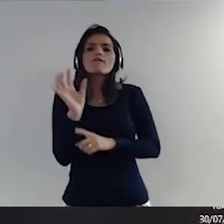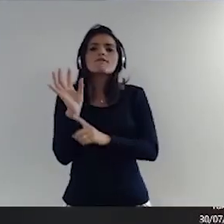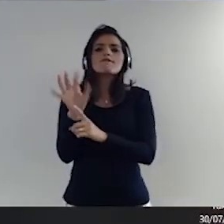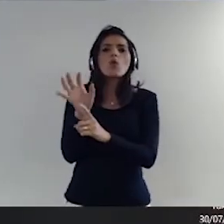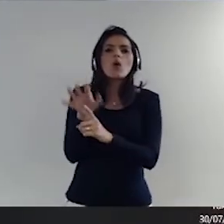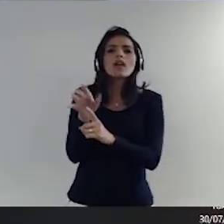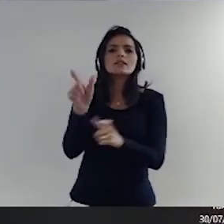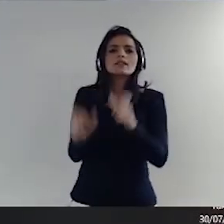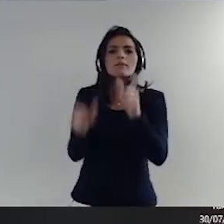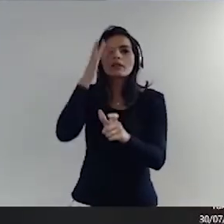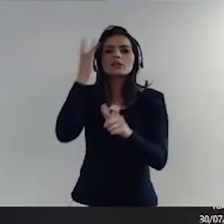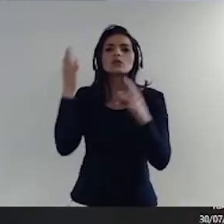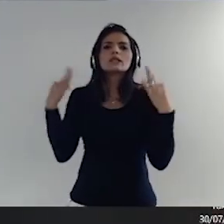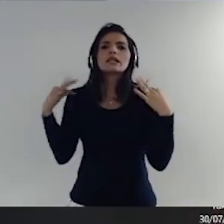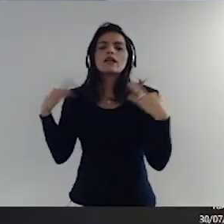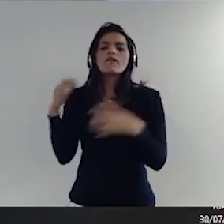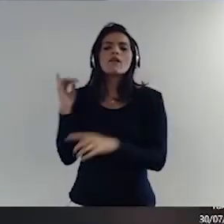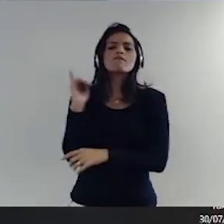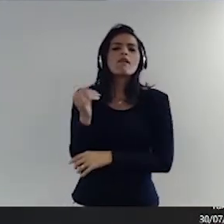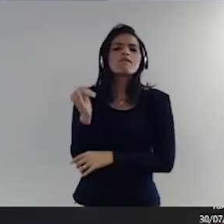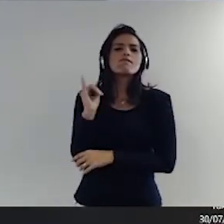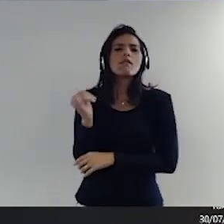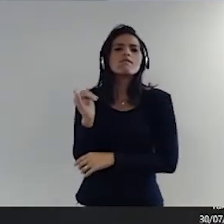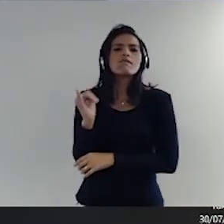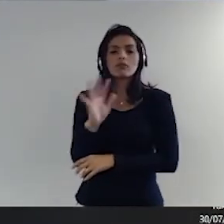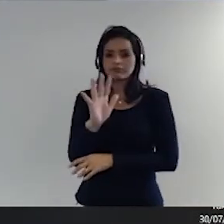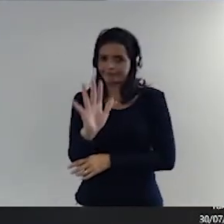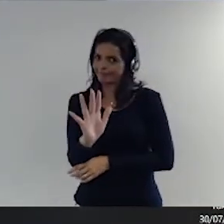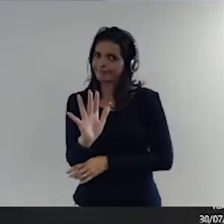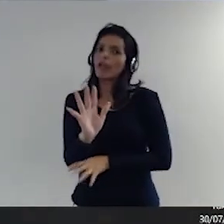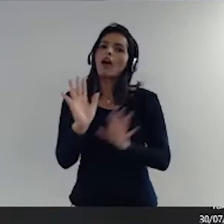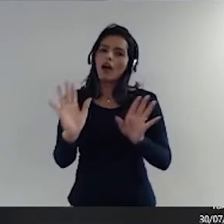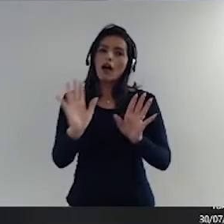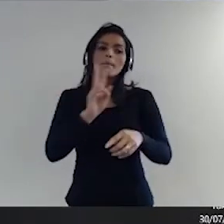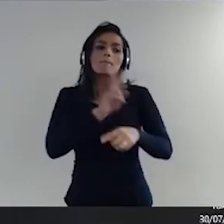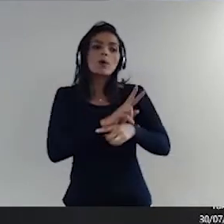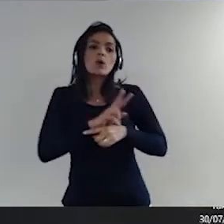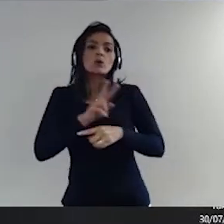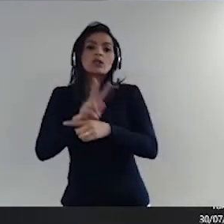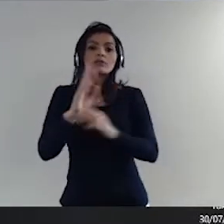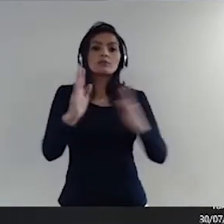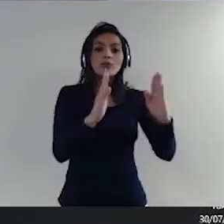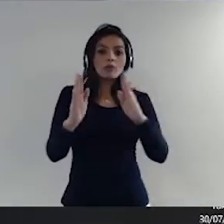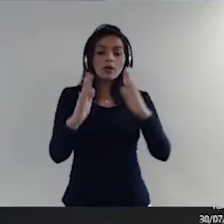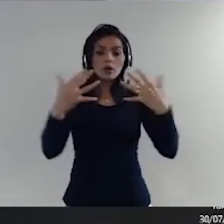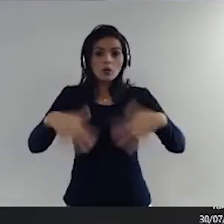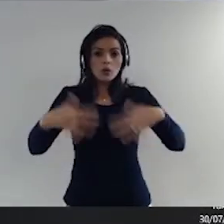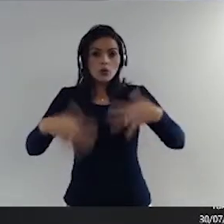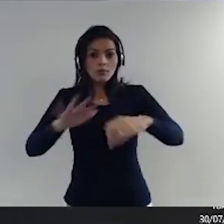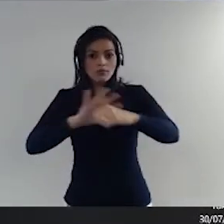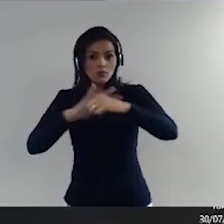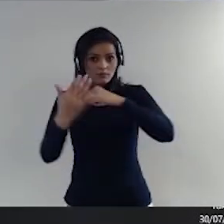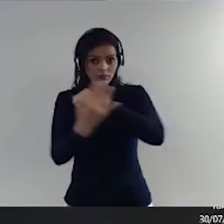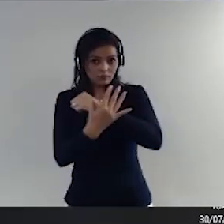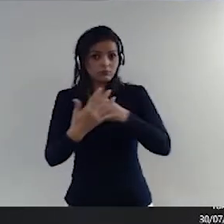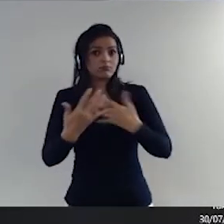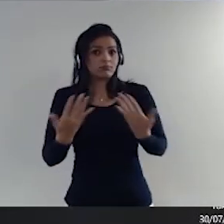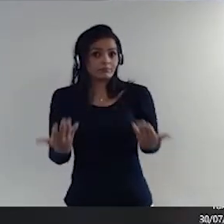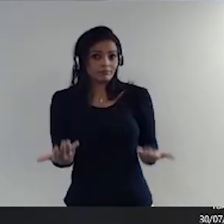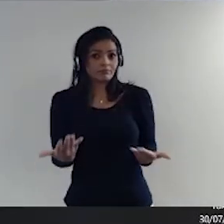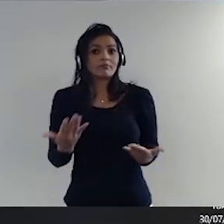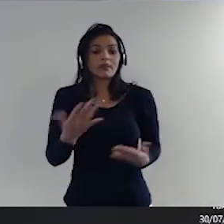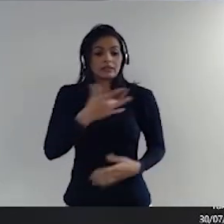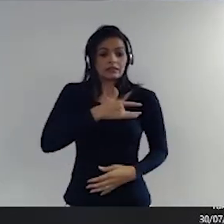sobre testemunhas, a proteção, sem dúvida alguma, num momento como esse que estamos a vivenciar,